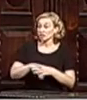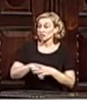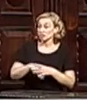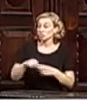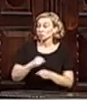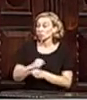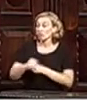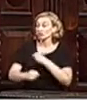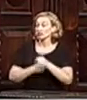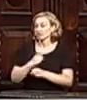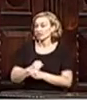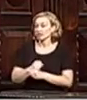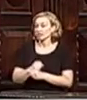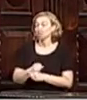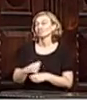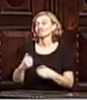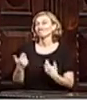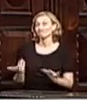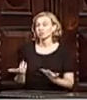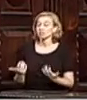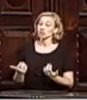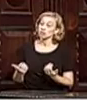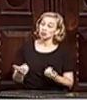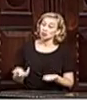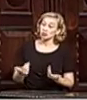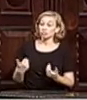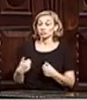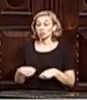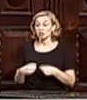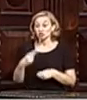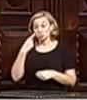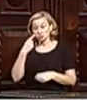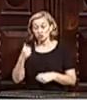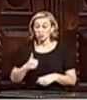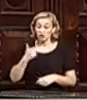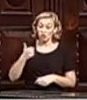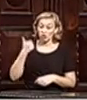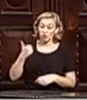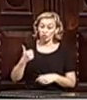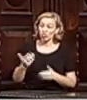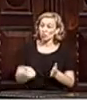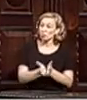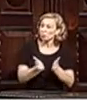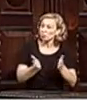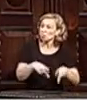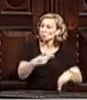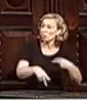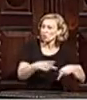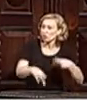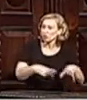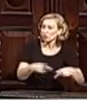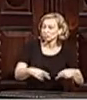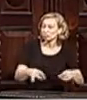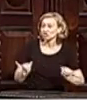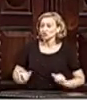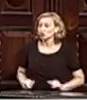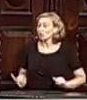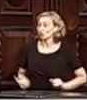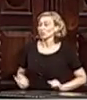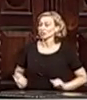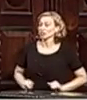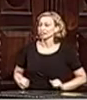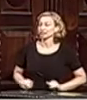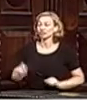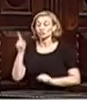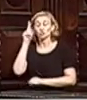da nossa responsabilidade, que cidadãos nossos sofrem todos os dias, que a nossa economia segue num agudo